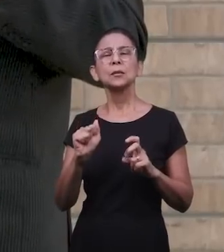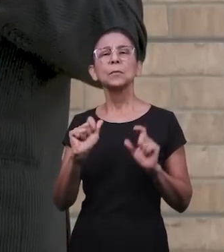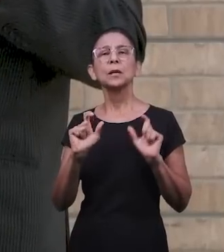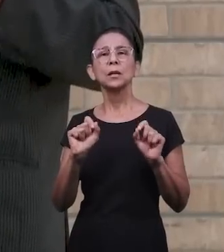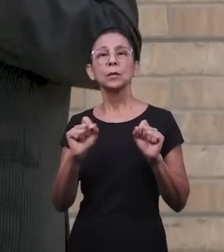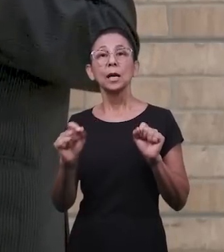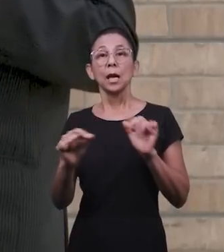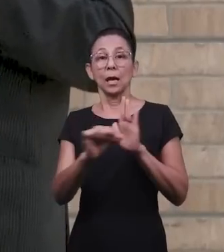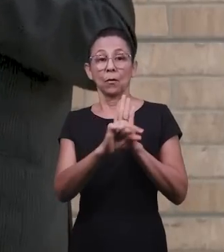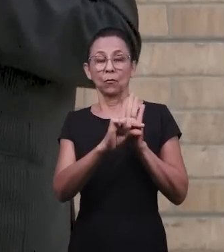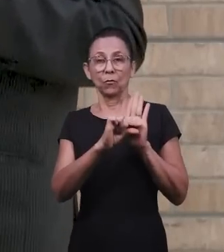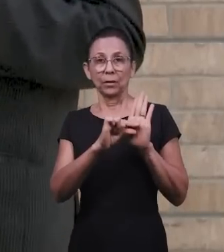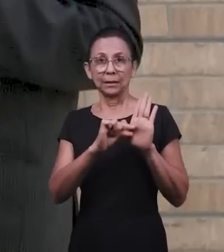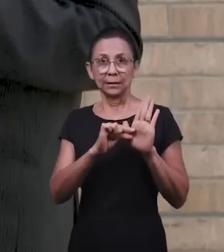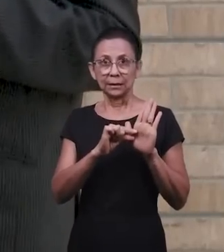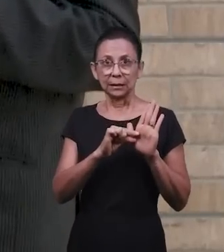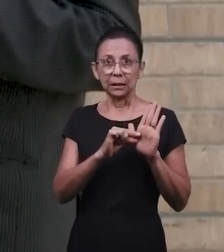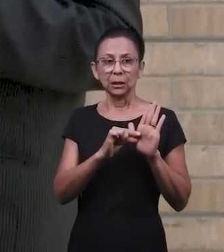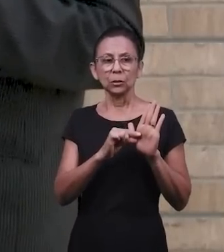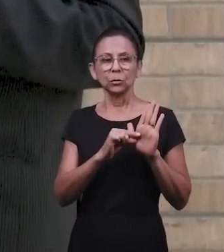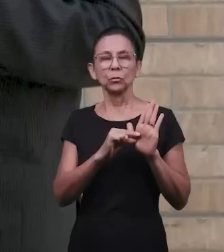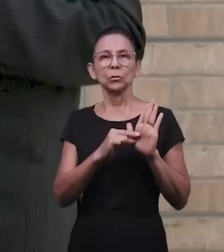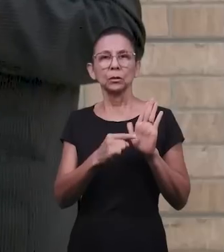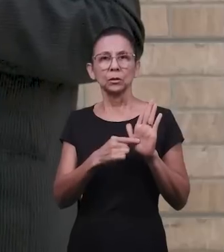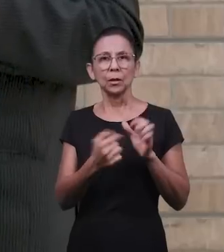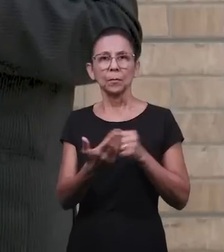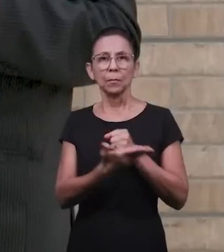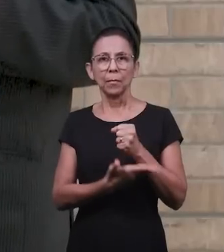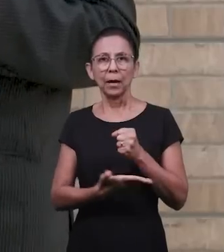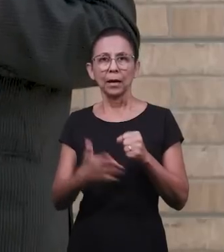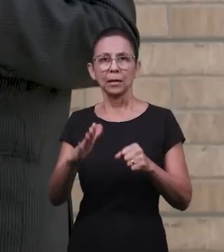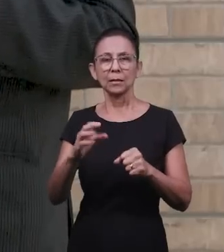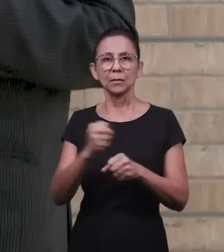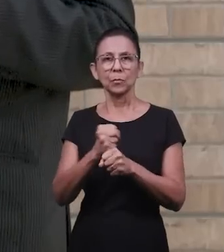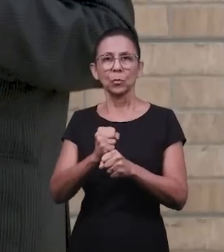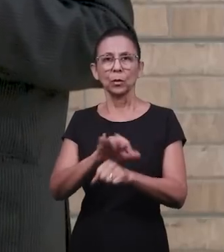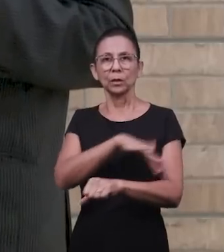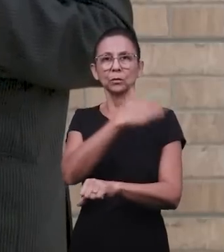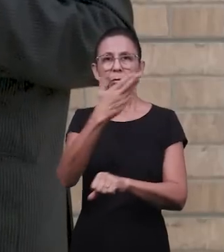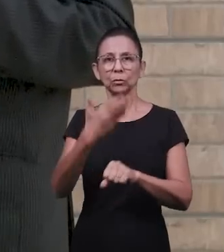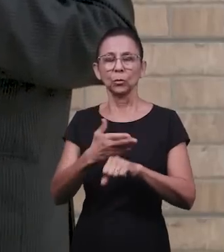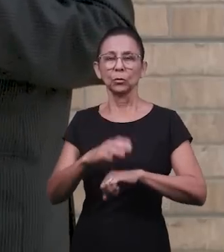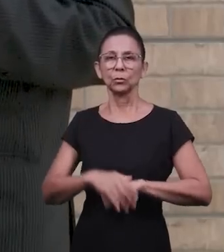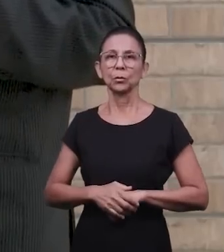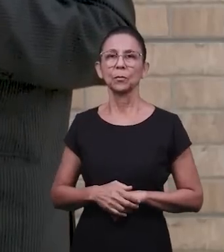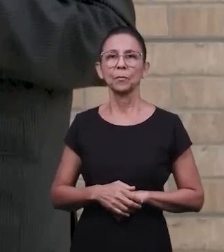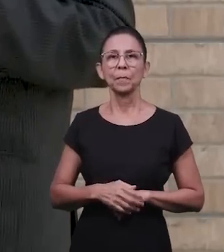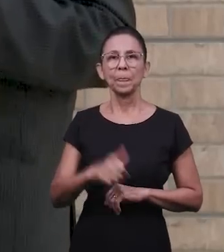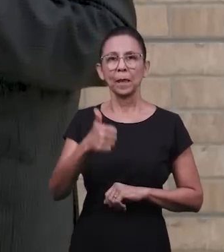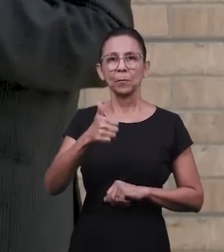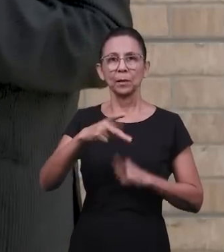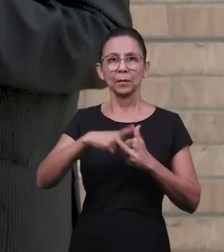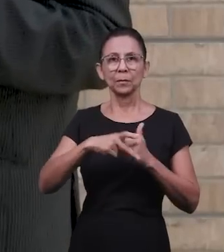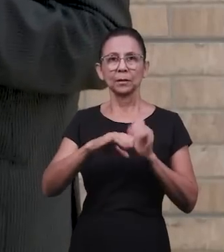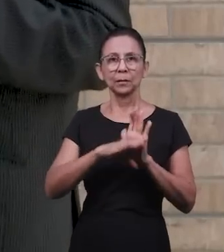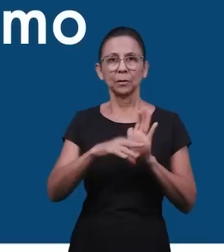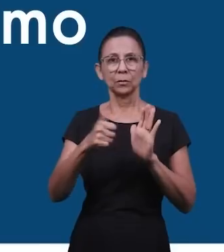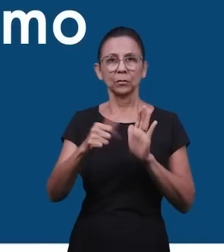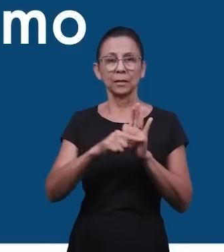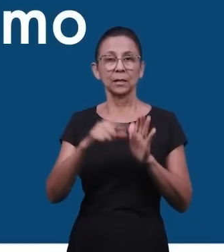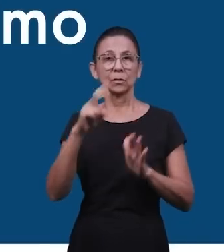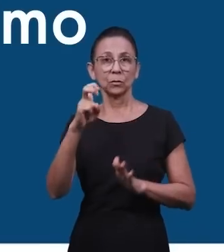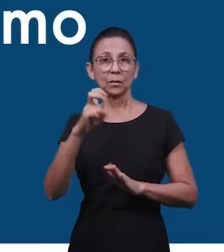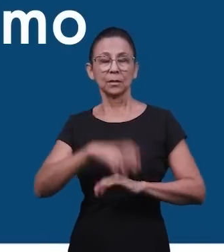nos baseamos muito nele no decorrer do ano. E na primeira carta de Pedro, capítulo 1, versículo 5, nos diz assim: